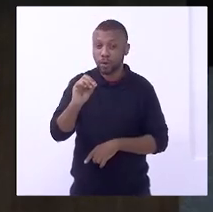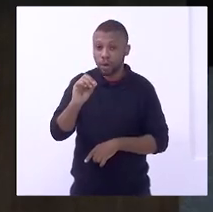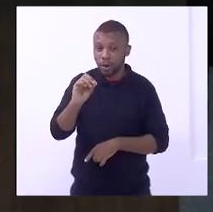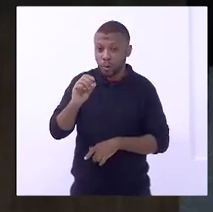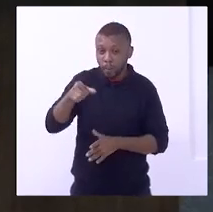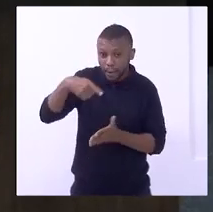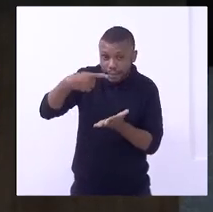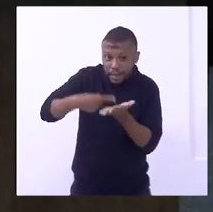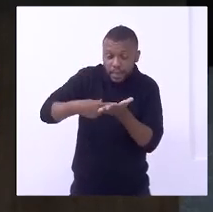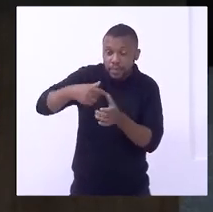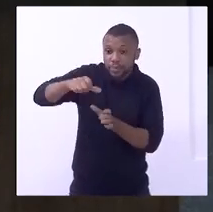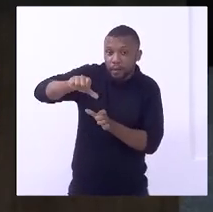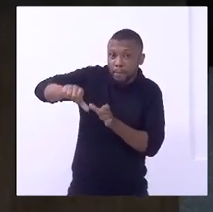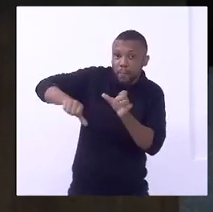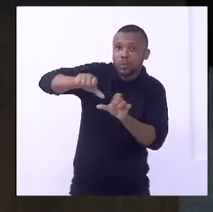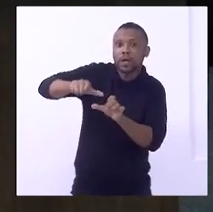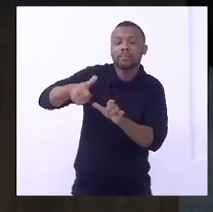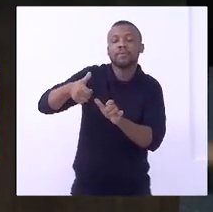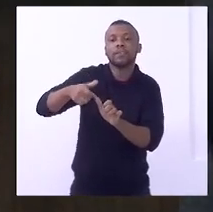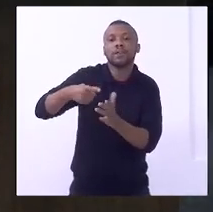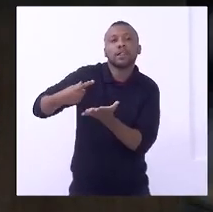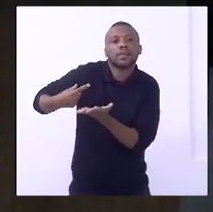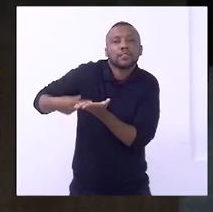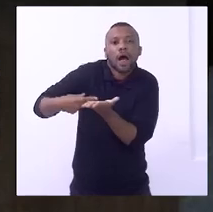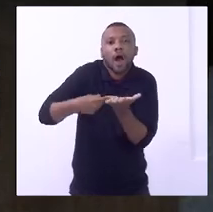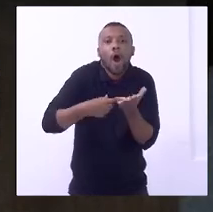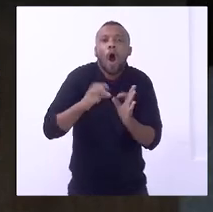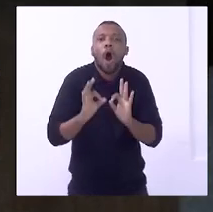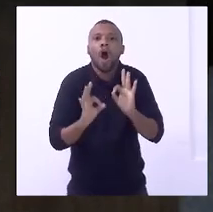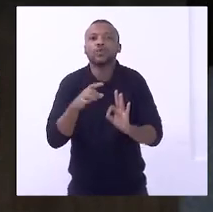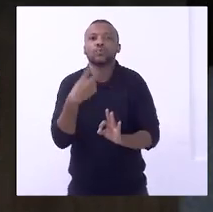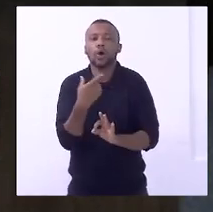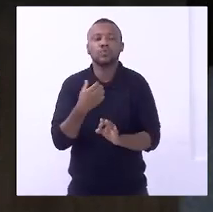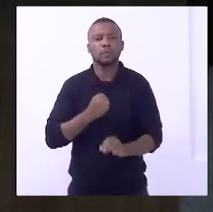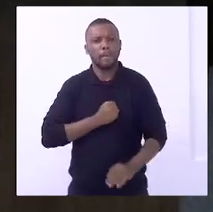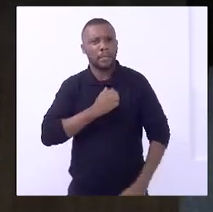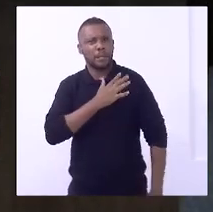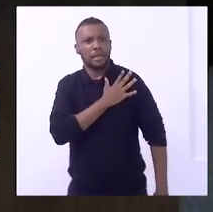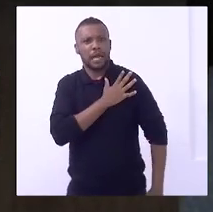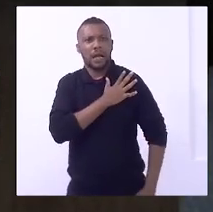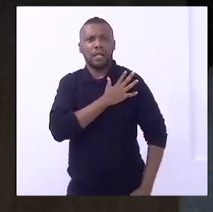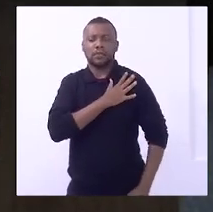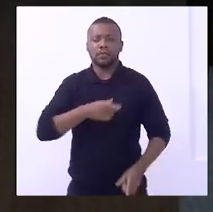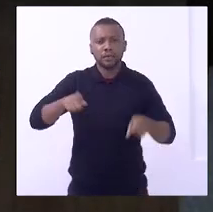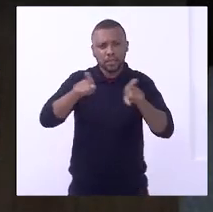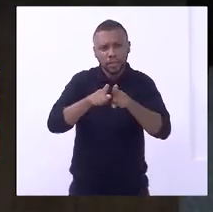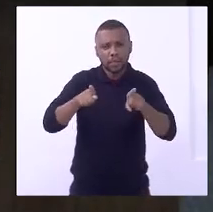ordem, uma data em que os nossos bravos militares e também civis